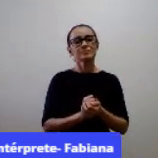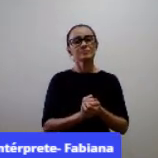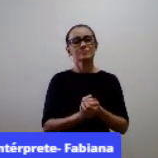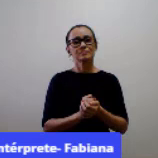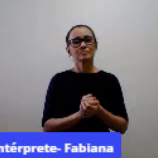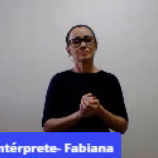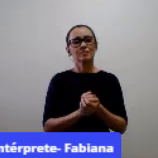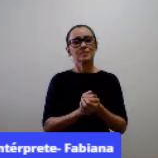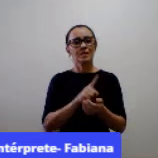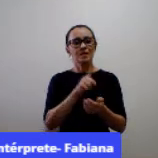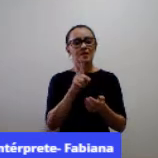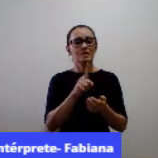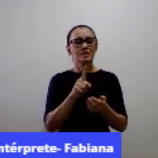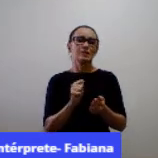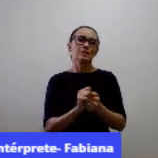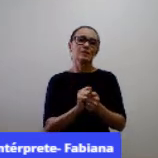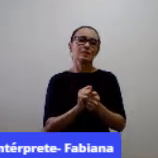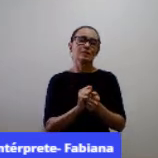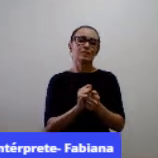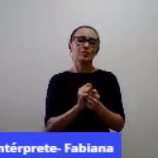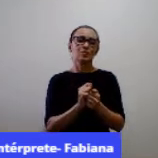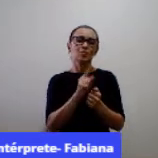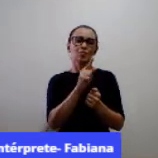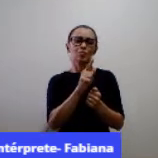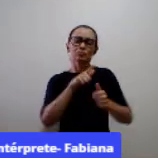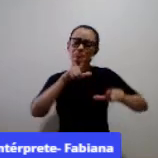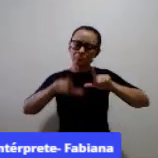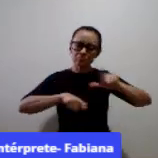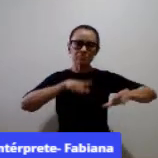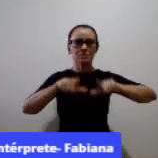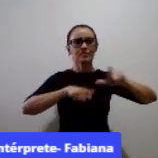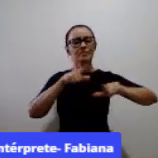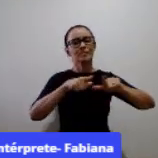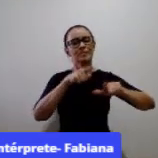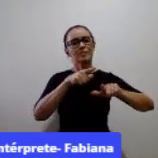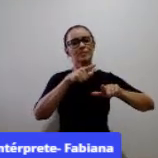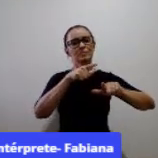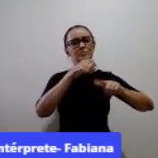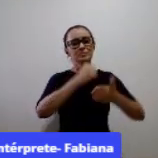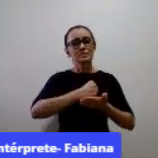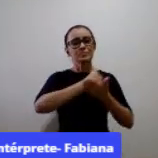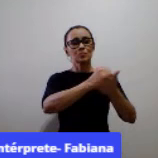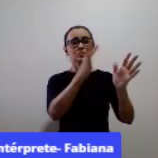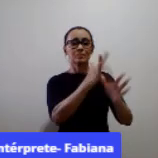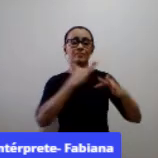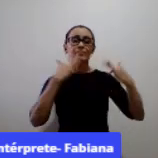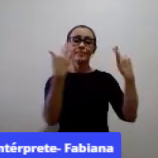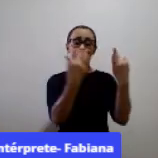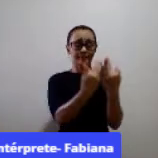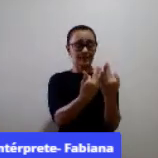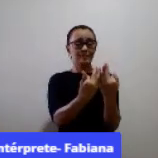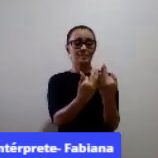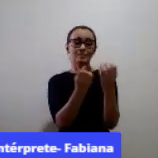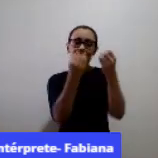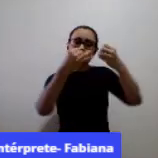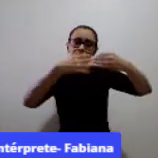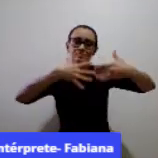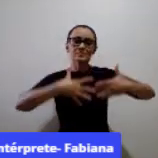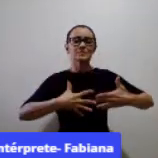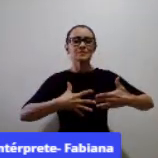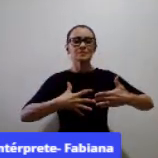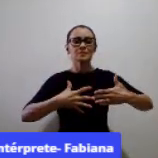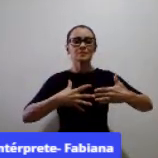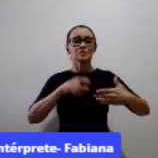é Family Services, é um serviço prestado à família falando de autismo. E esse PEI